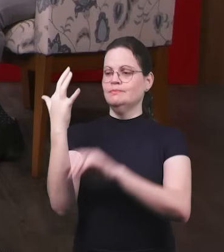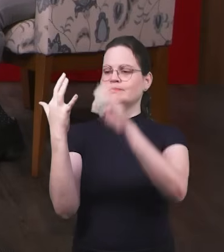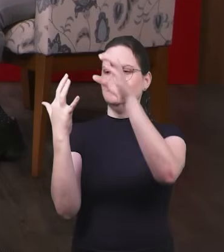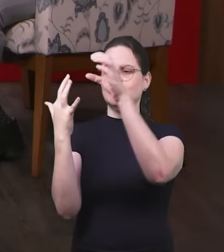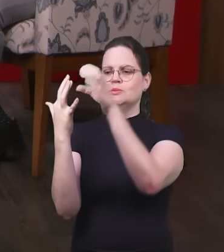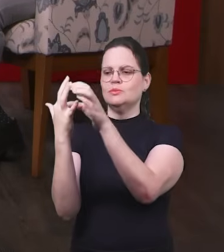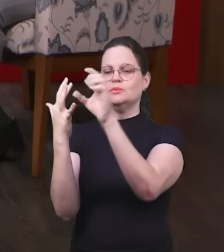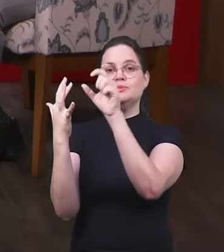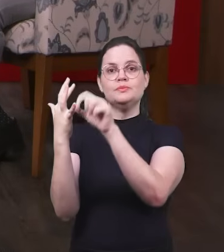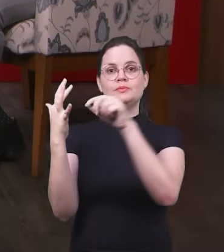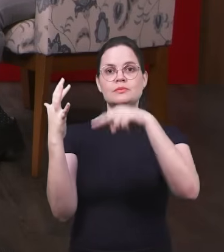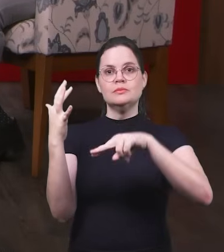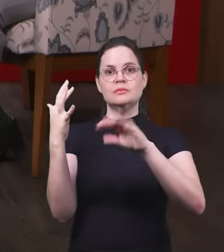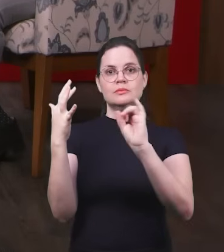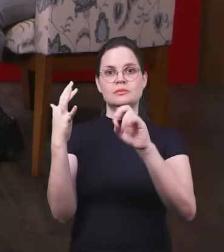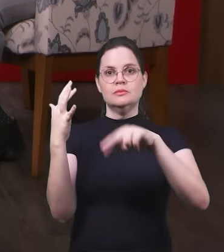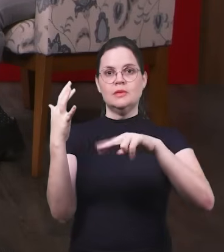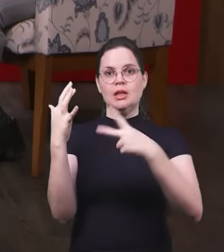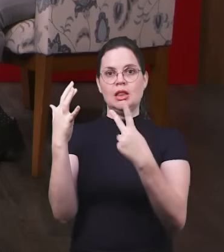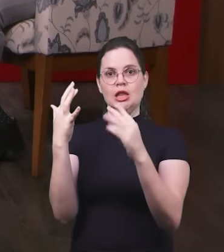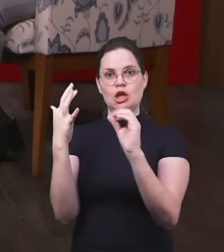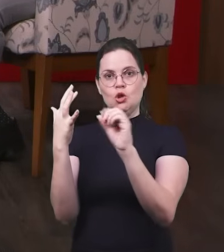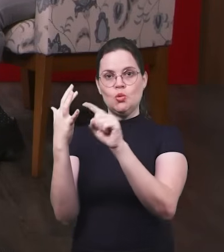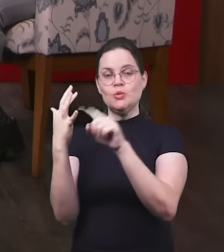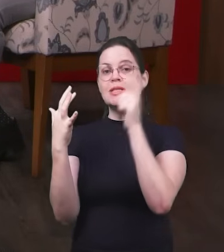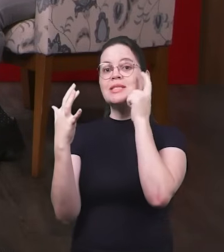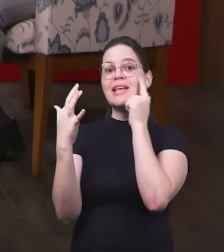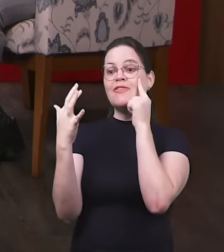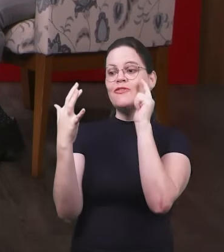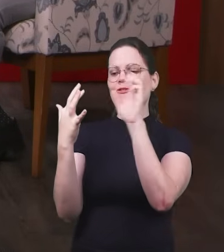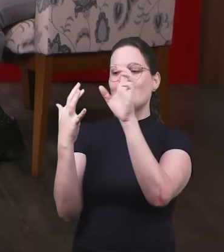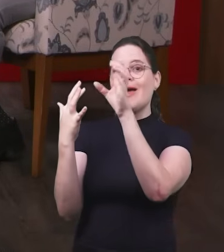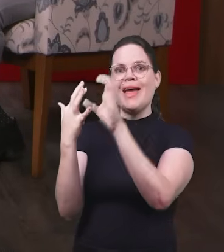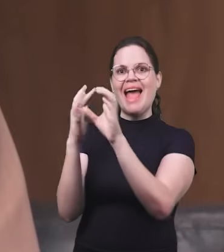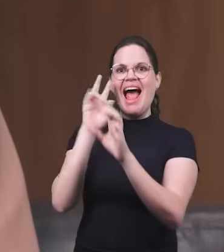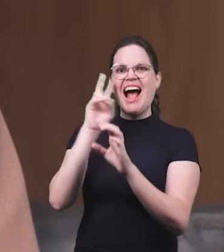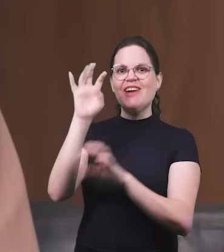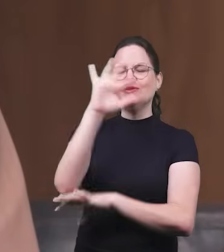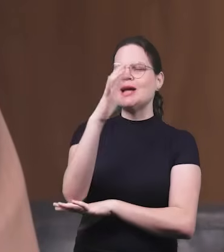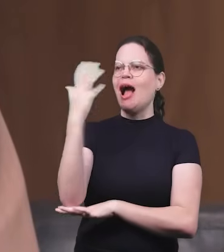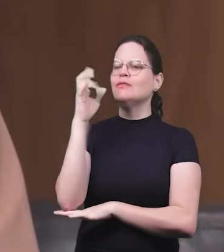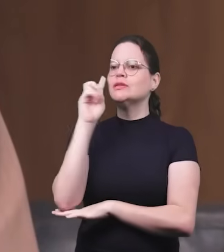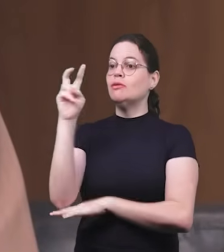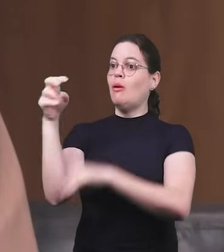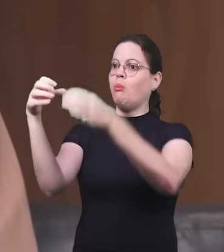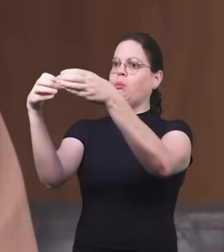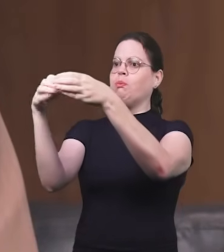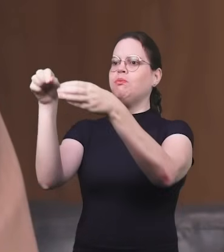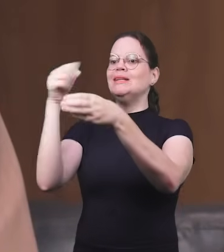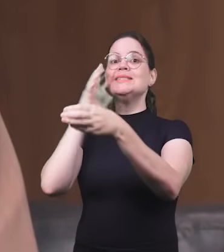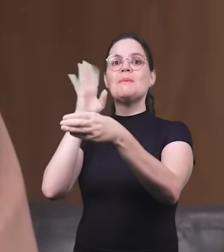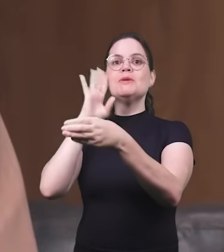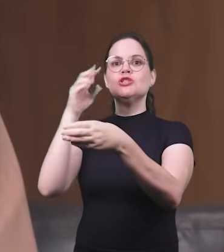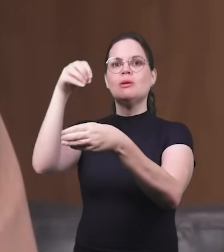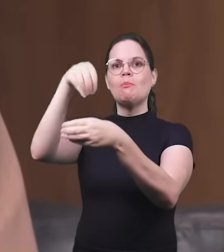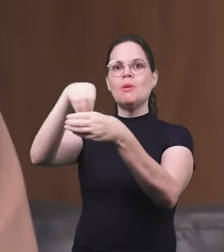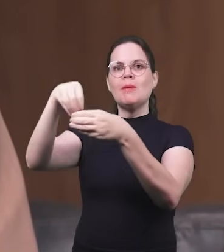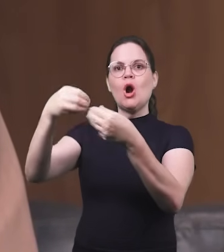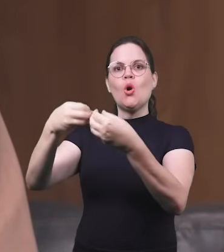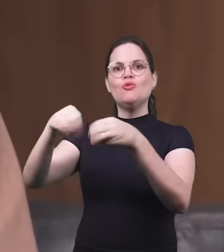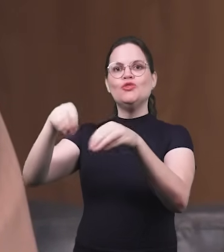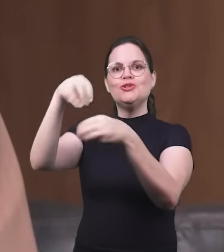uma expectativa, ou ele gera. Quando você vê um ninho, você imagina que ali há